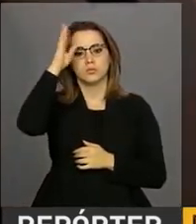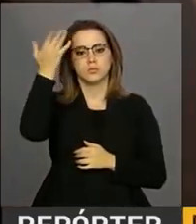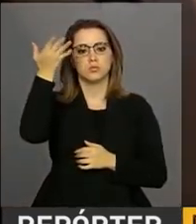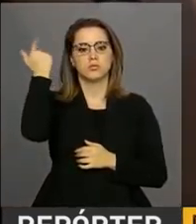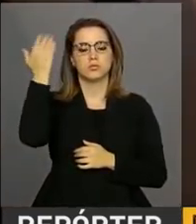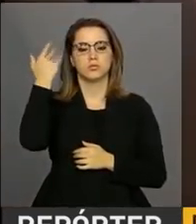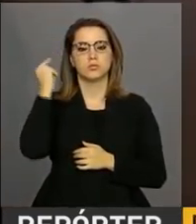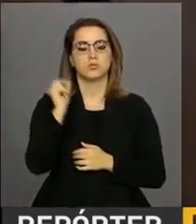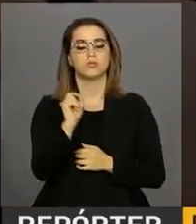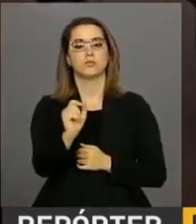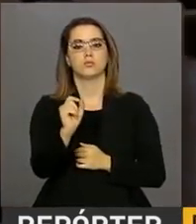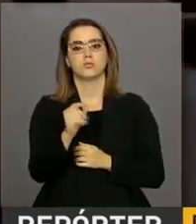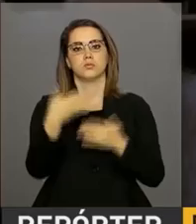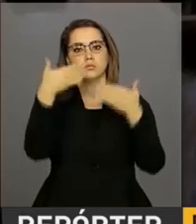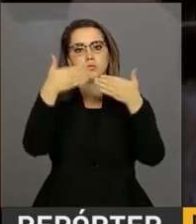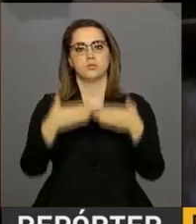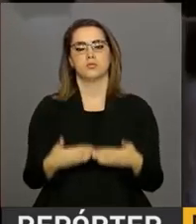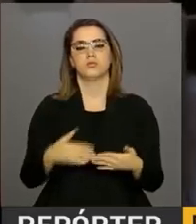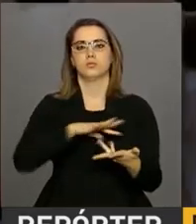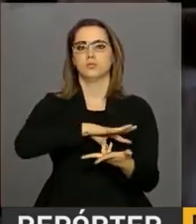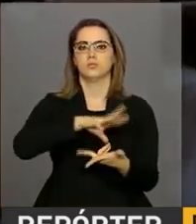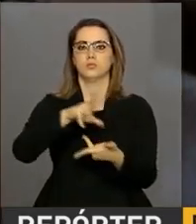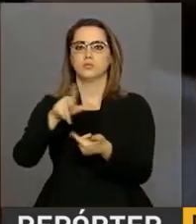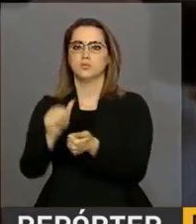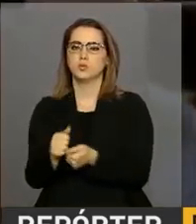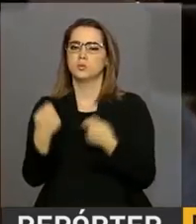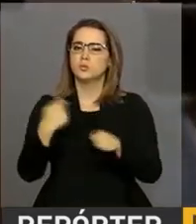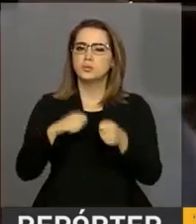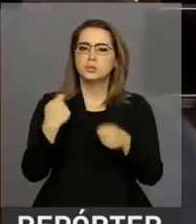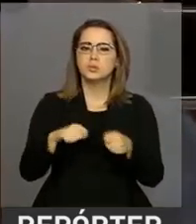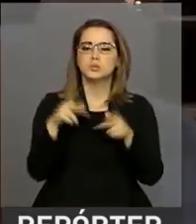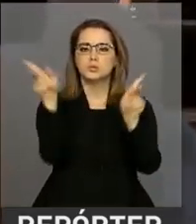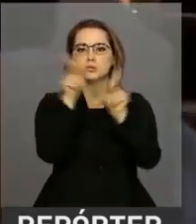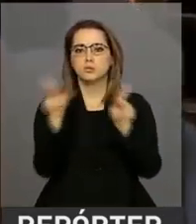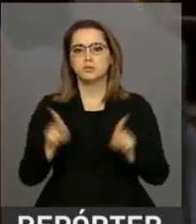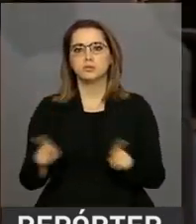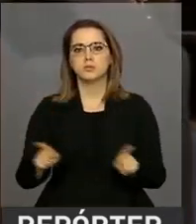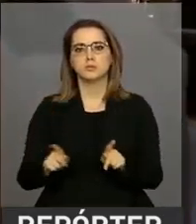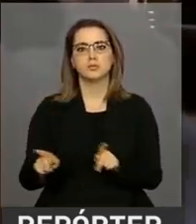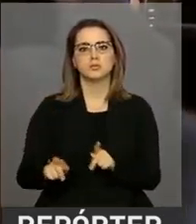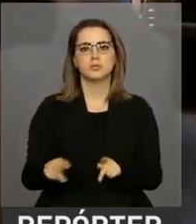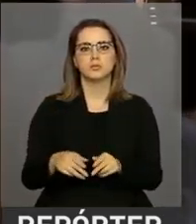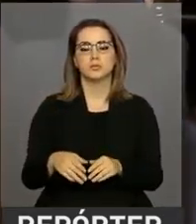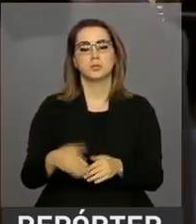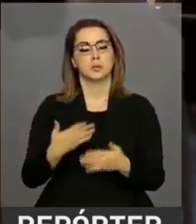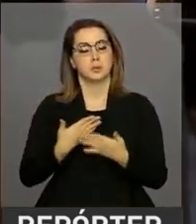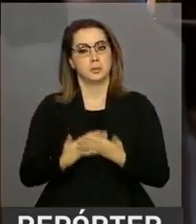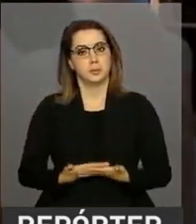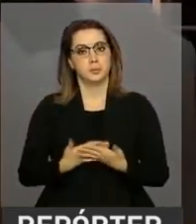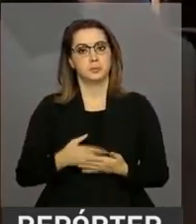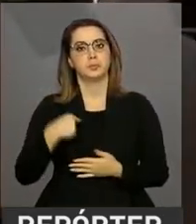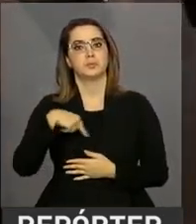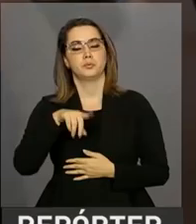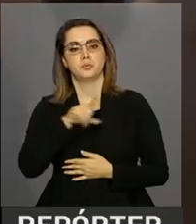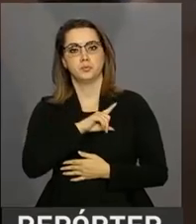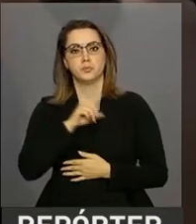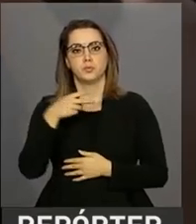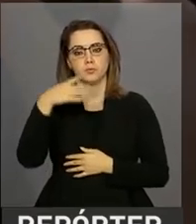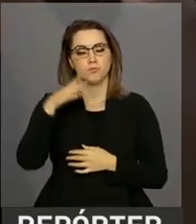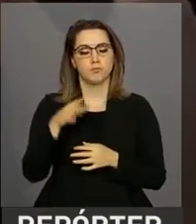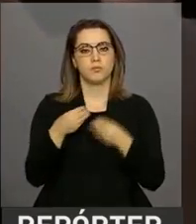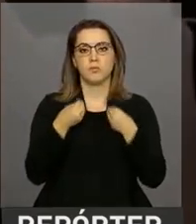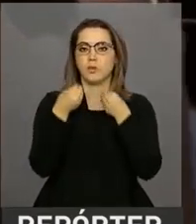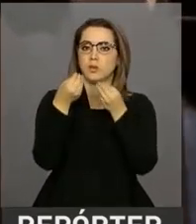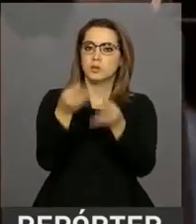passada. Diante de um mundo que está sedento de paz, tolerância e reconciliação, faço votos de que o espírito